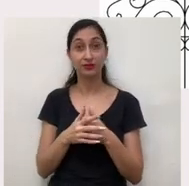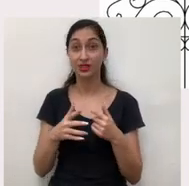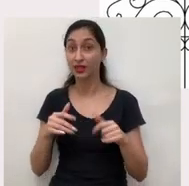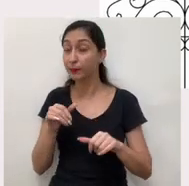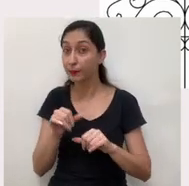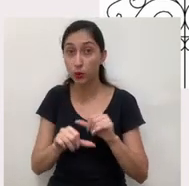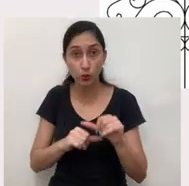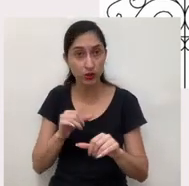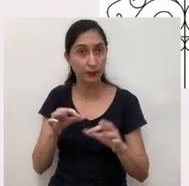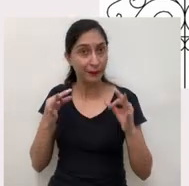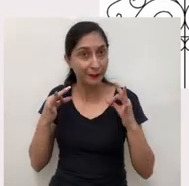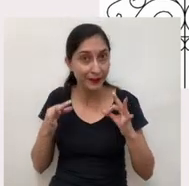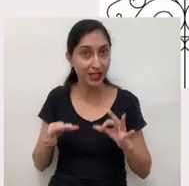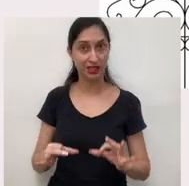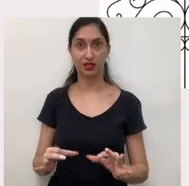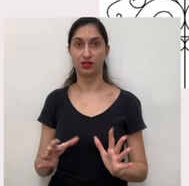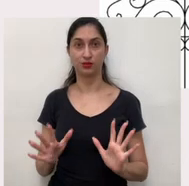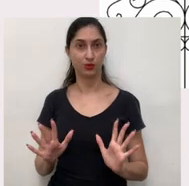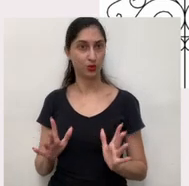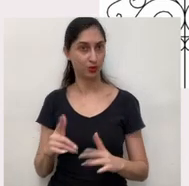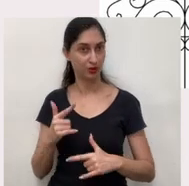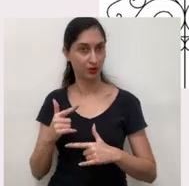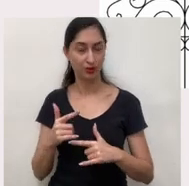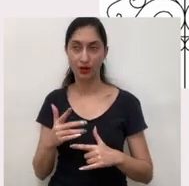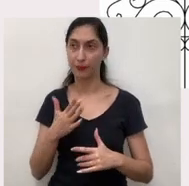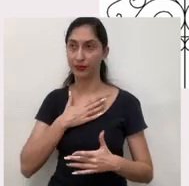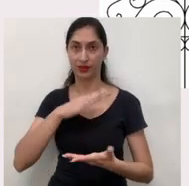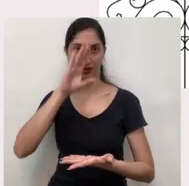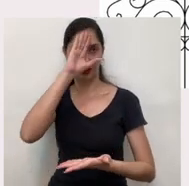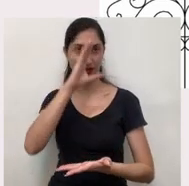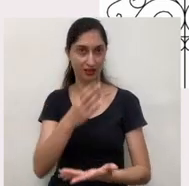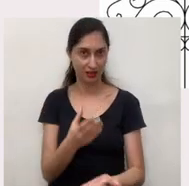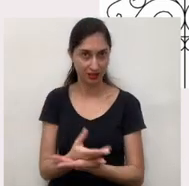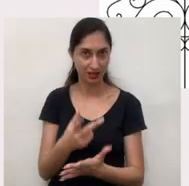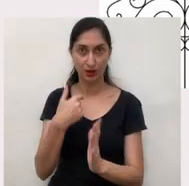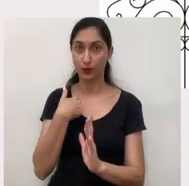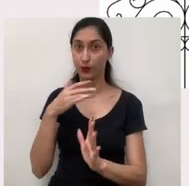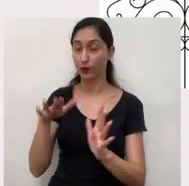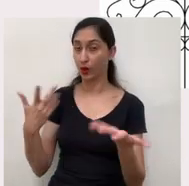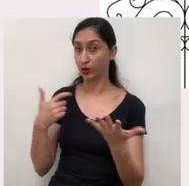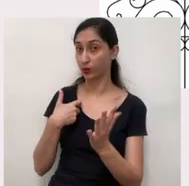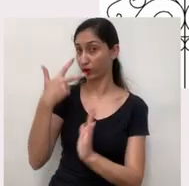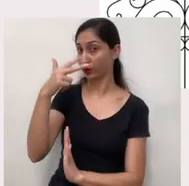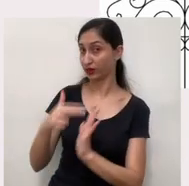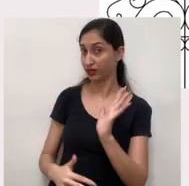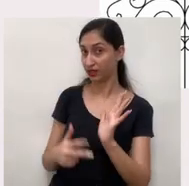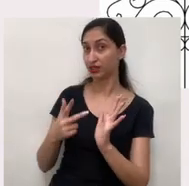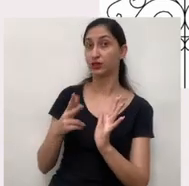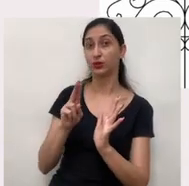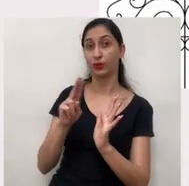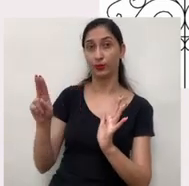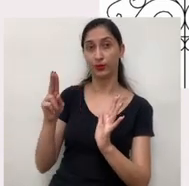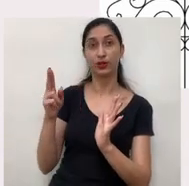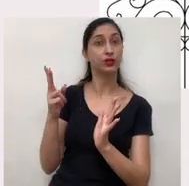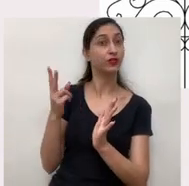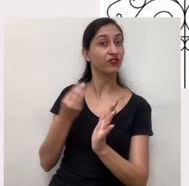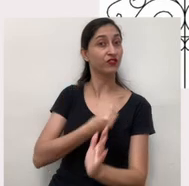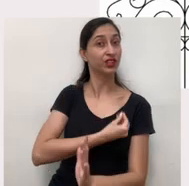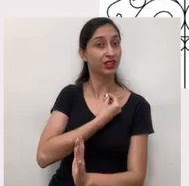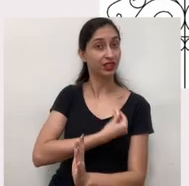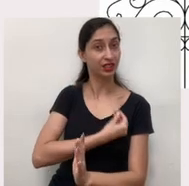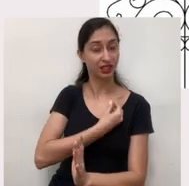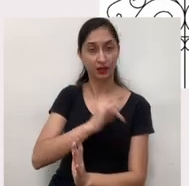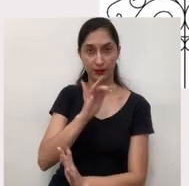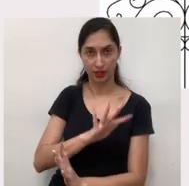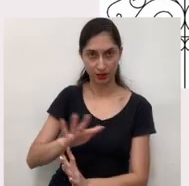transformador na tese, né? Ele se chama Sobrevivência das Imagens. E ele vai dizer, a